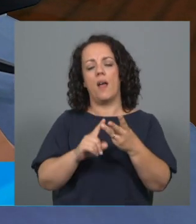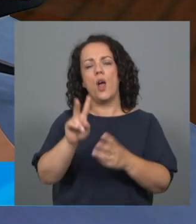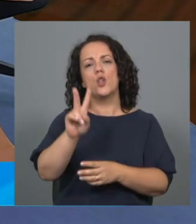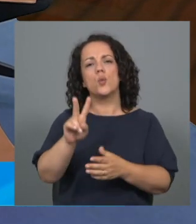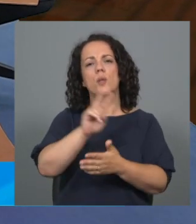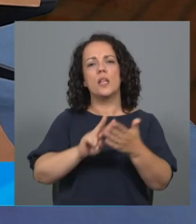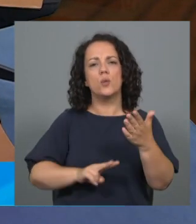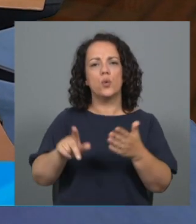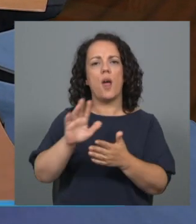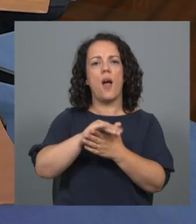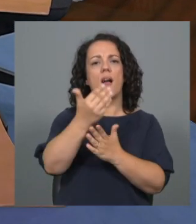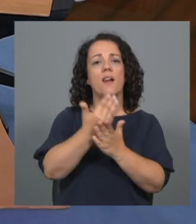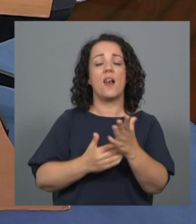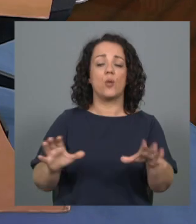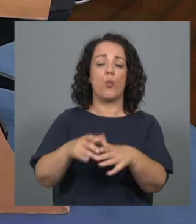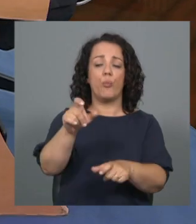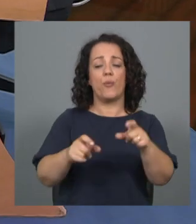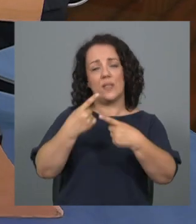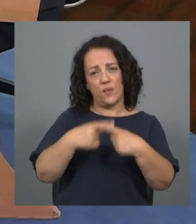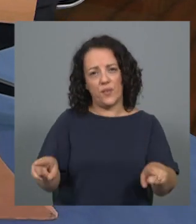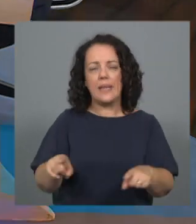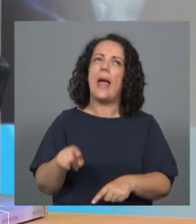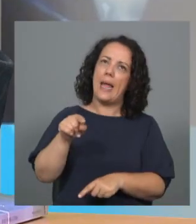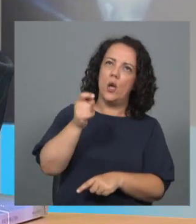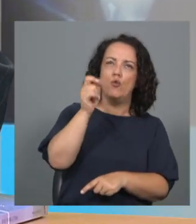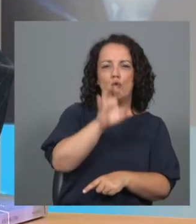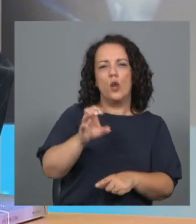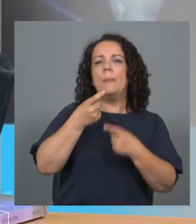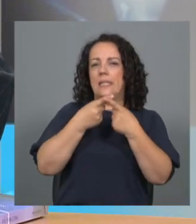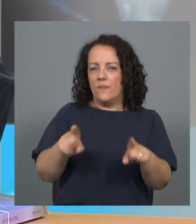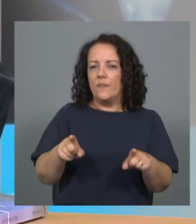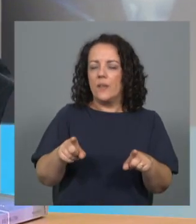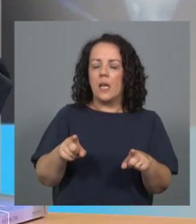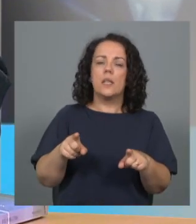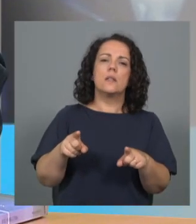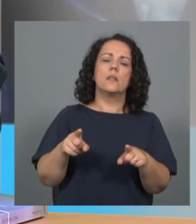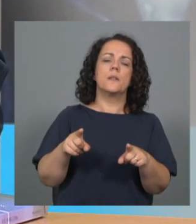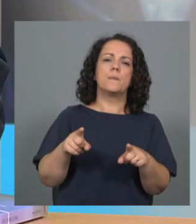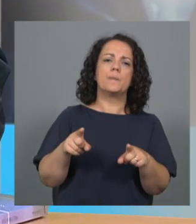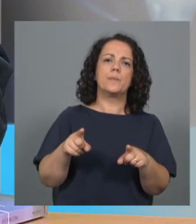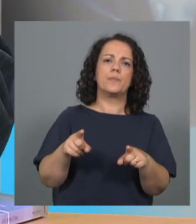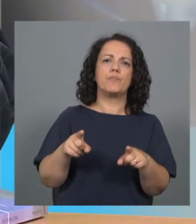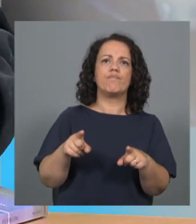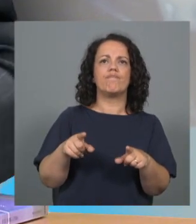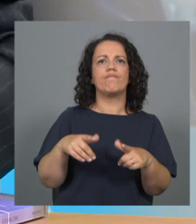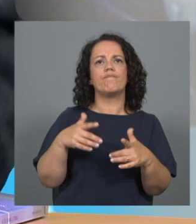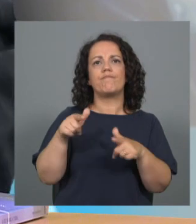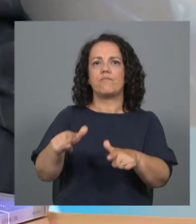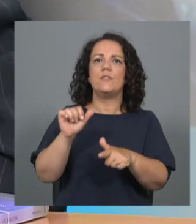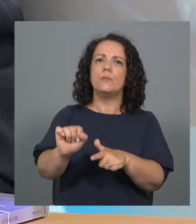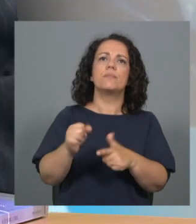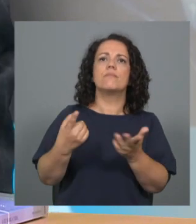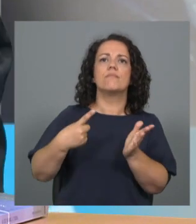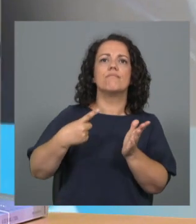leitura, aí é de outra ordem? Aqui é um bocadinho de outra ordem, é a necessidade